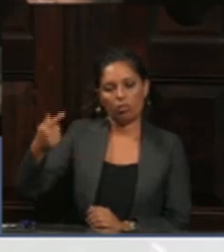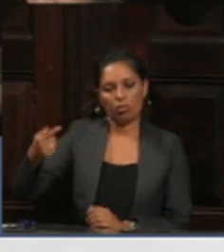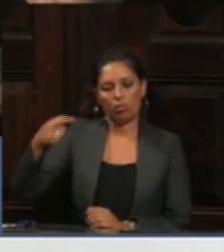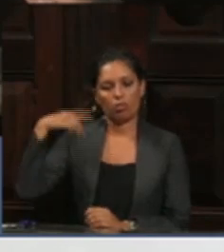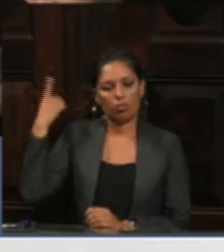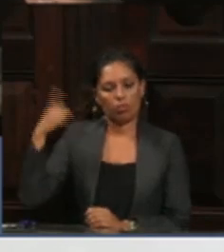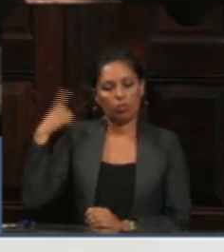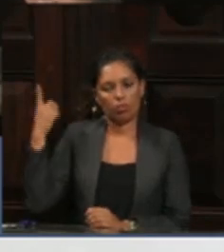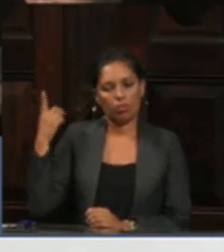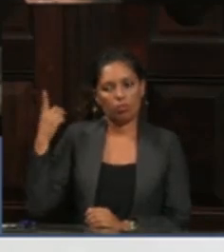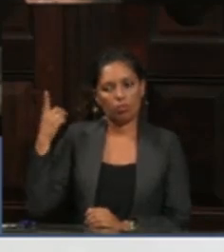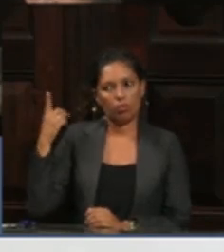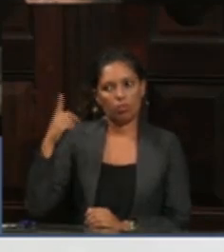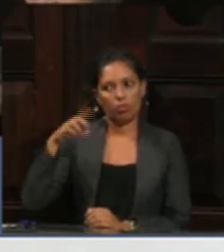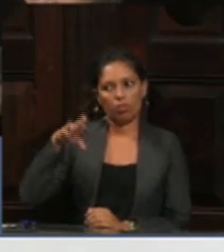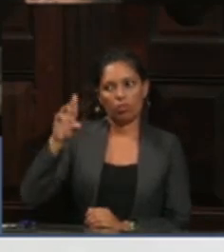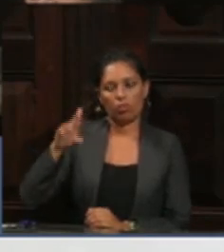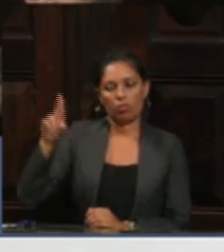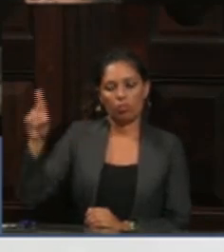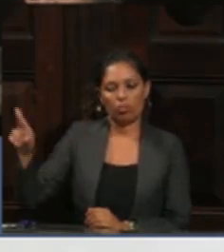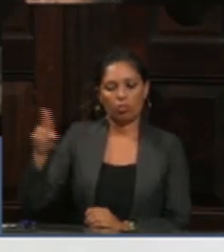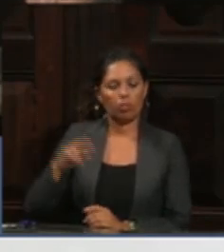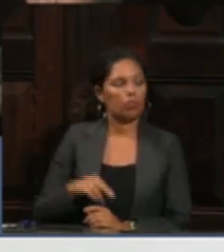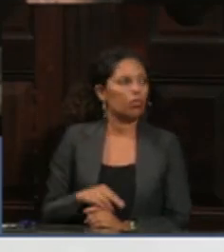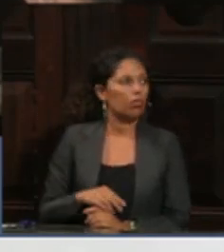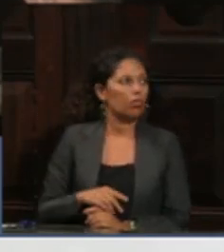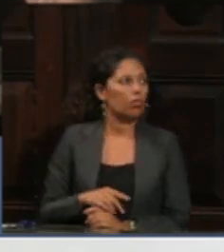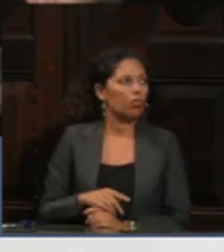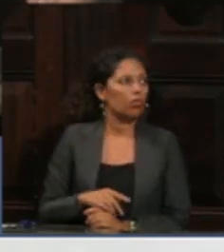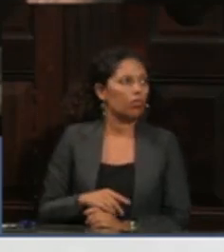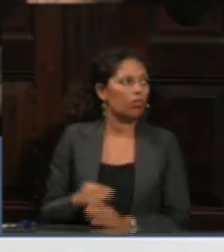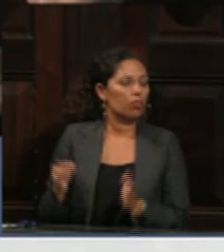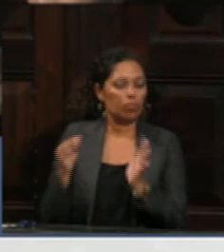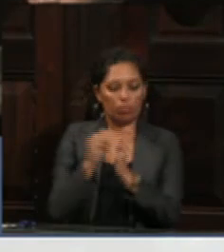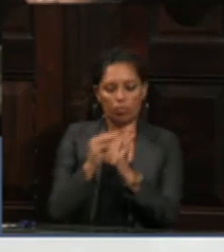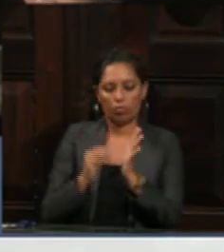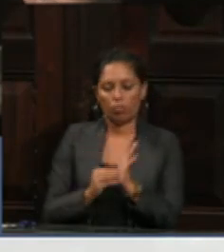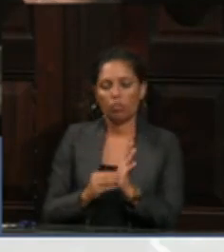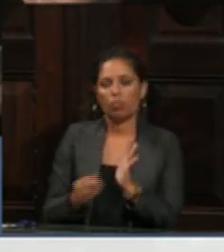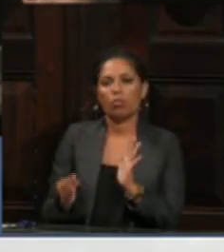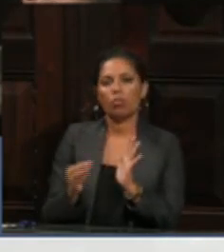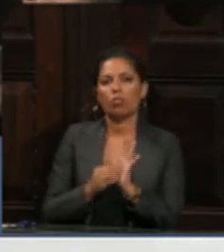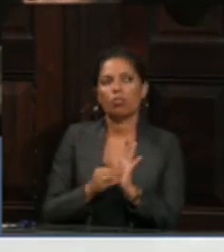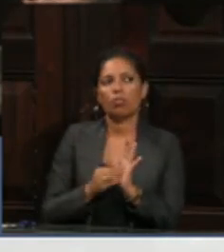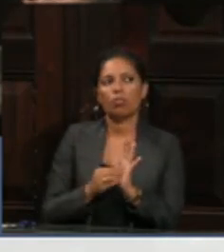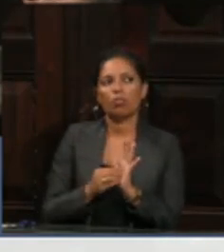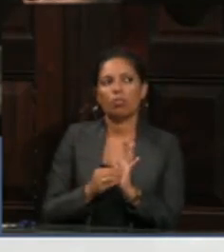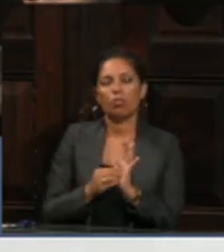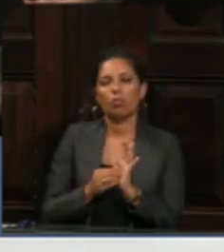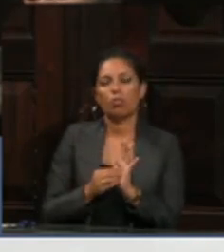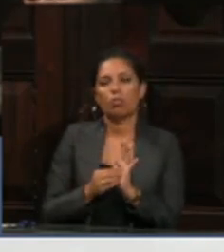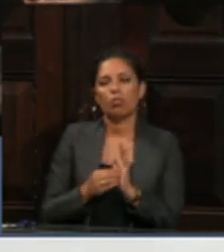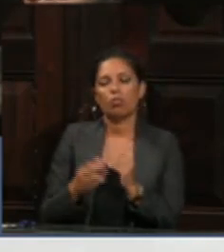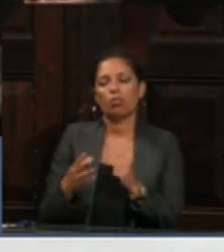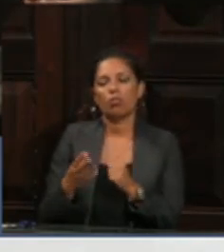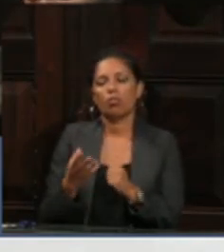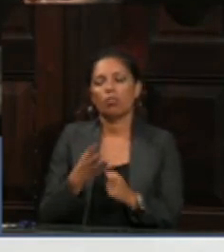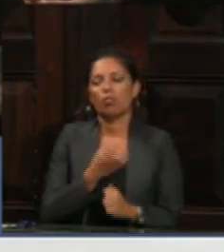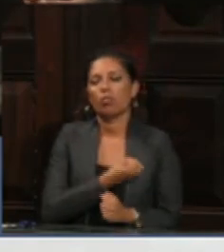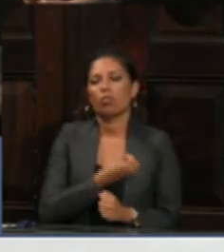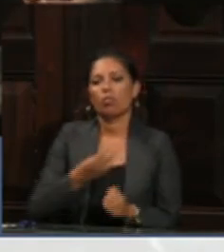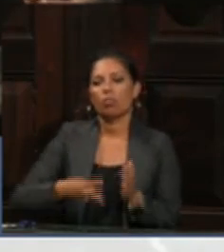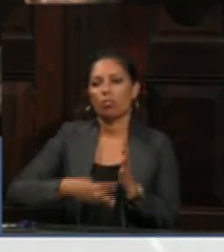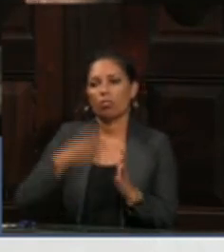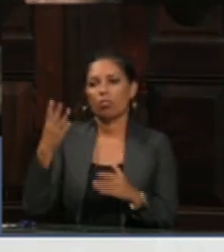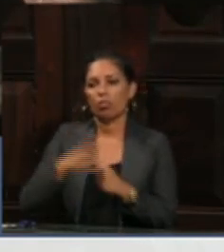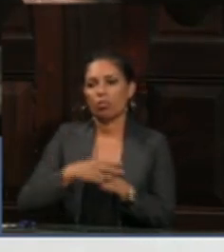3.182/2017, de autoria do deputado Rosenberg Reis. Incluído na ordem do dia, de acordo com o parágrafo